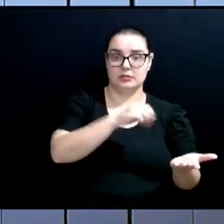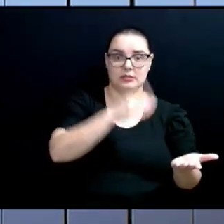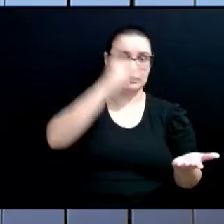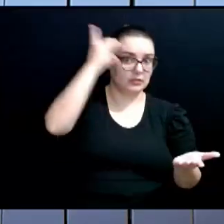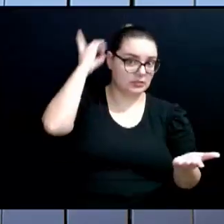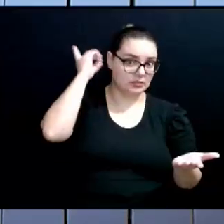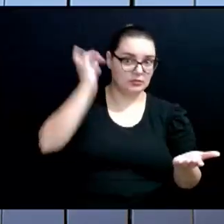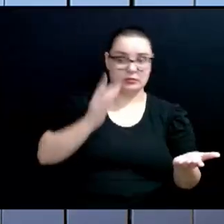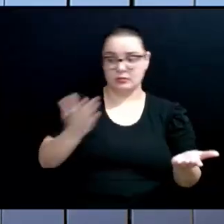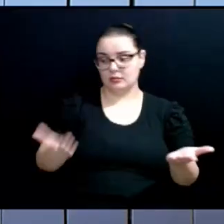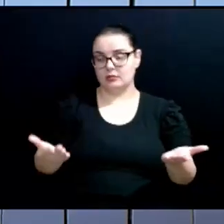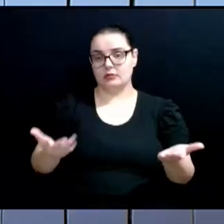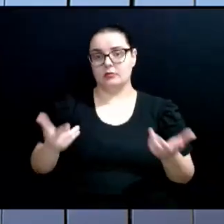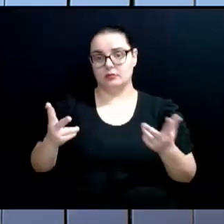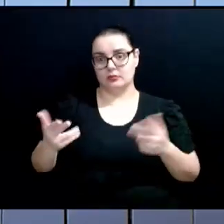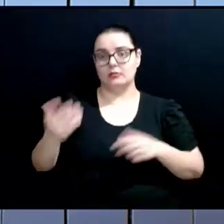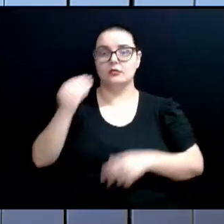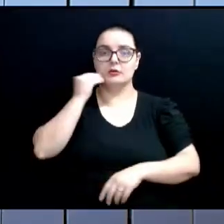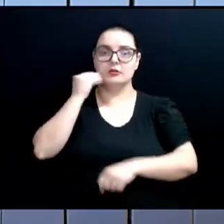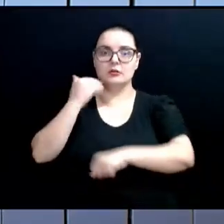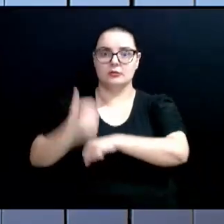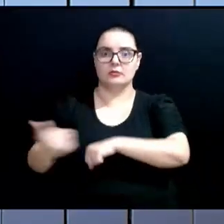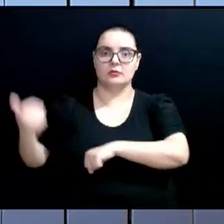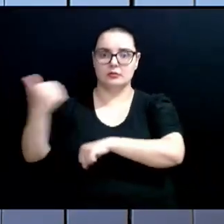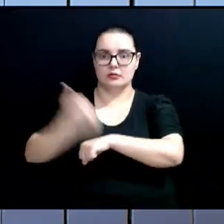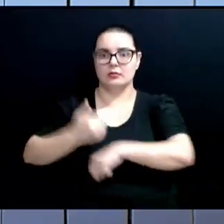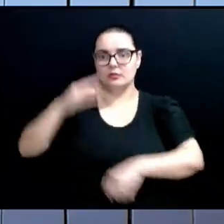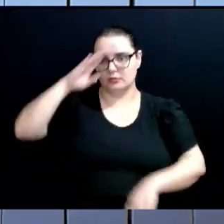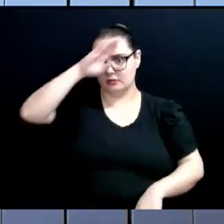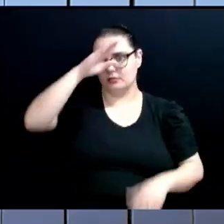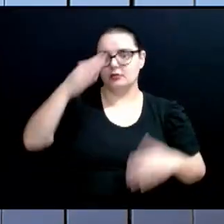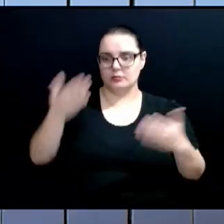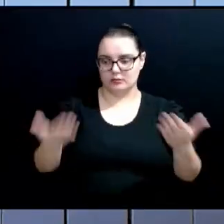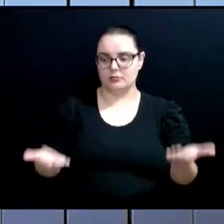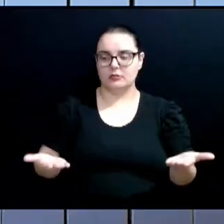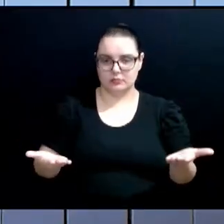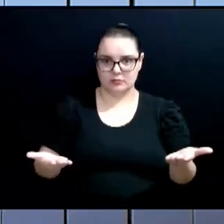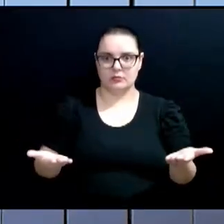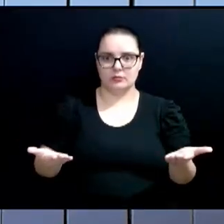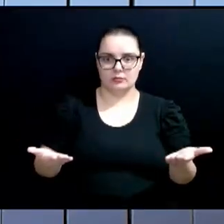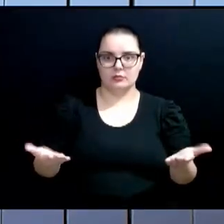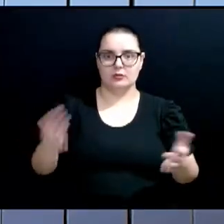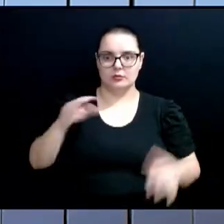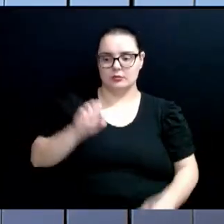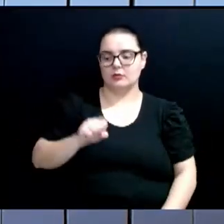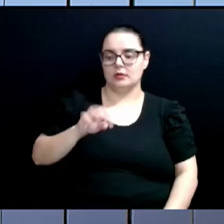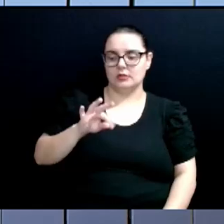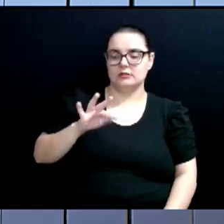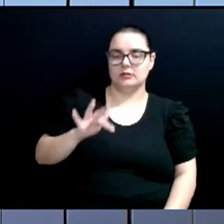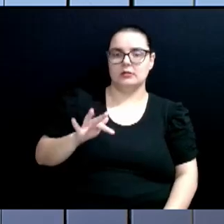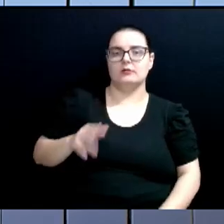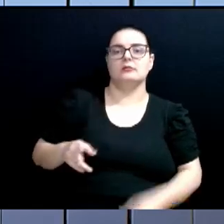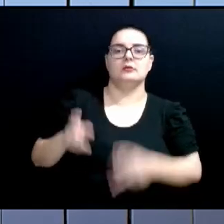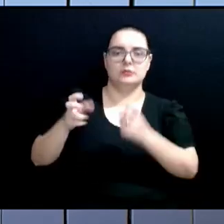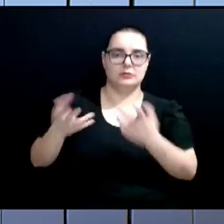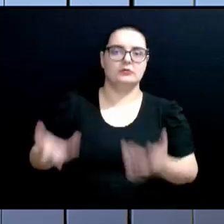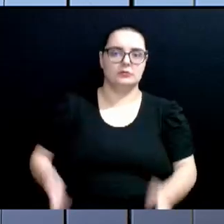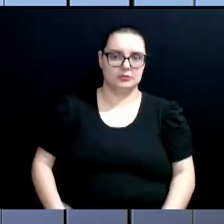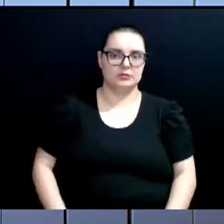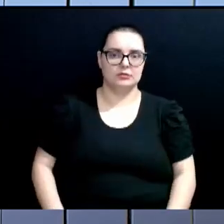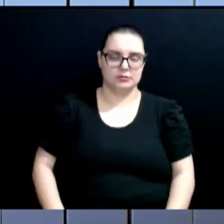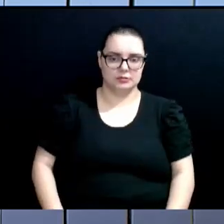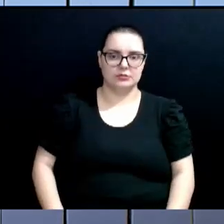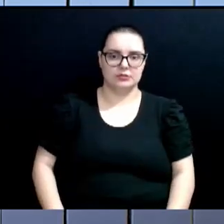golpe, né, na tentativa de golpe que o Supremo Tribunal Federal identificou, né, onde ele